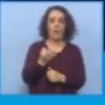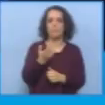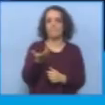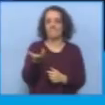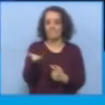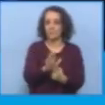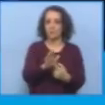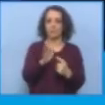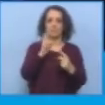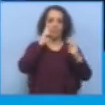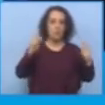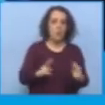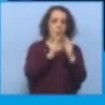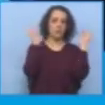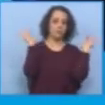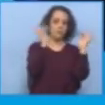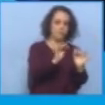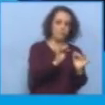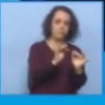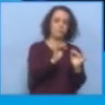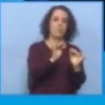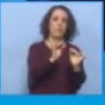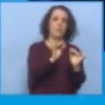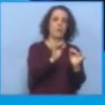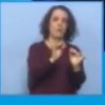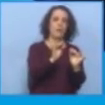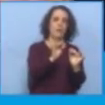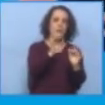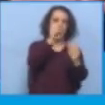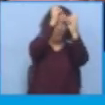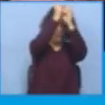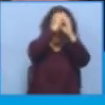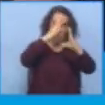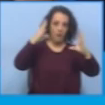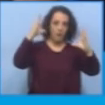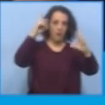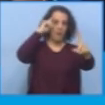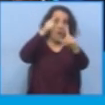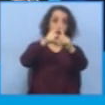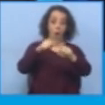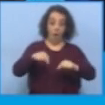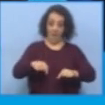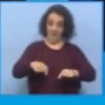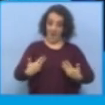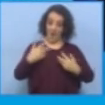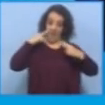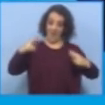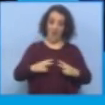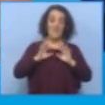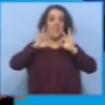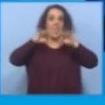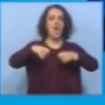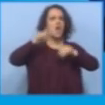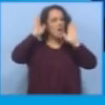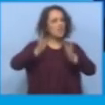jornadas estarem sempre no horizonte, eles quando acabam uma jornada estão logo a pensar na outra que vem